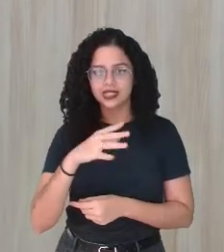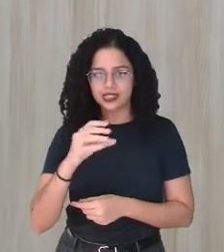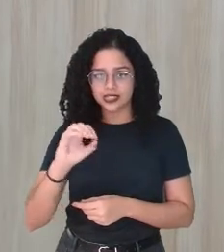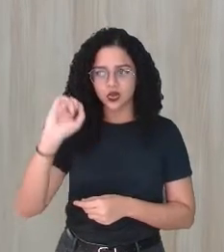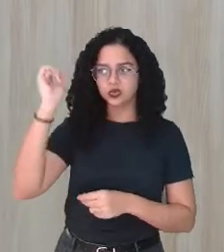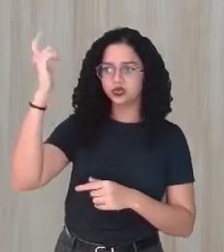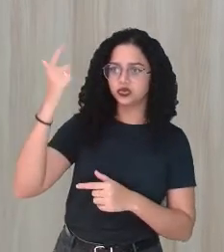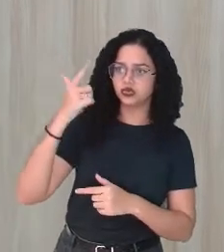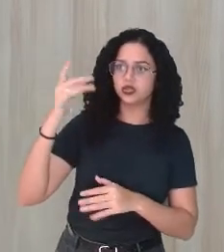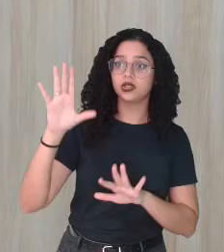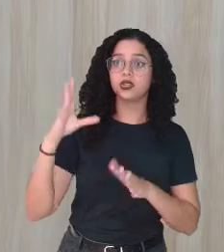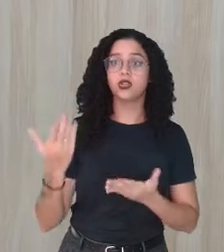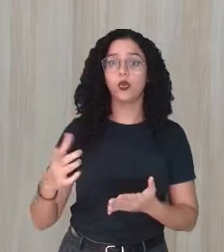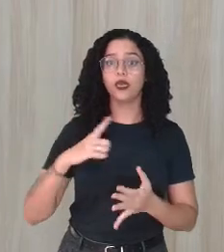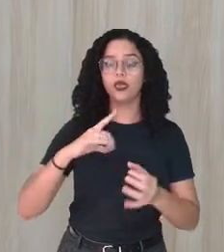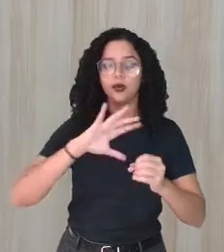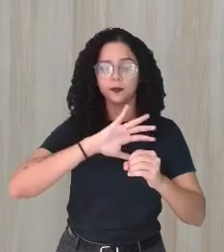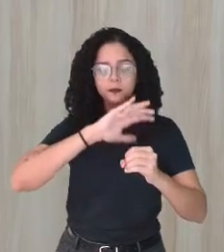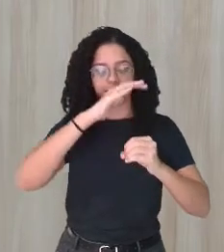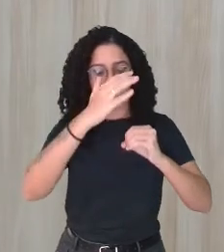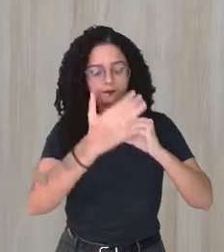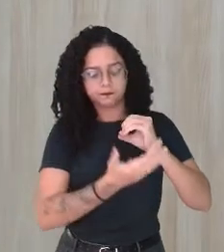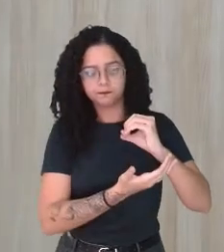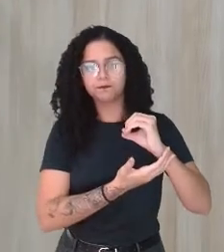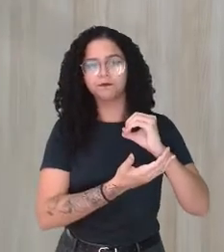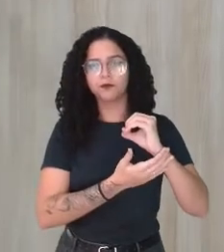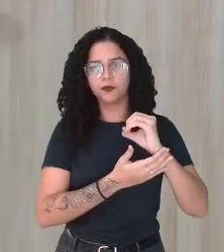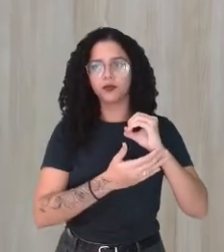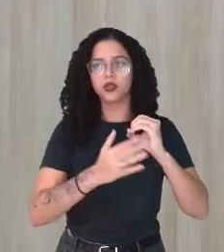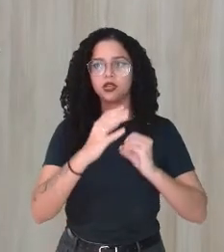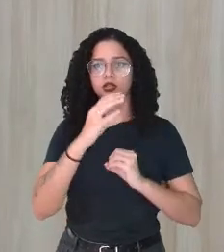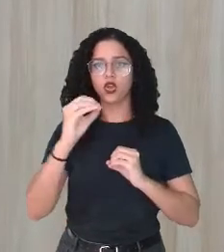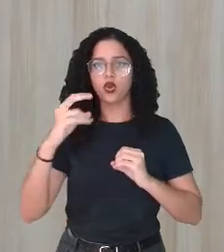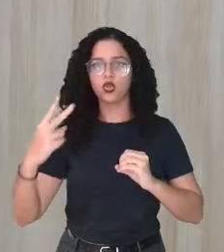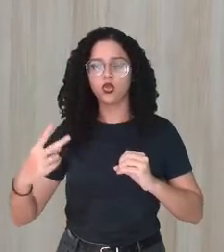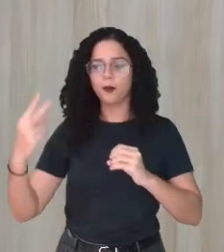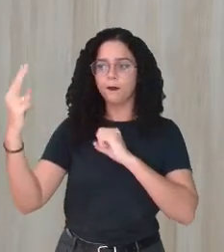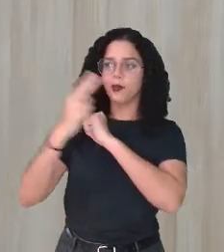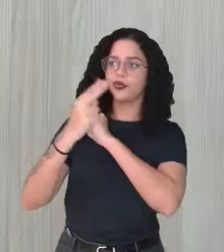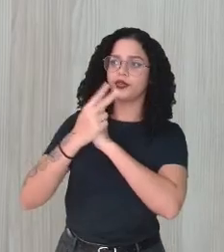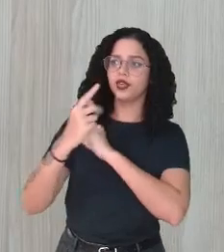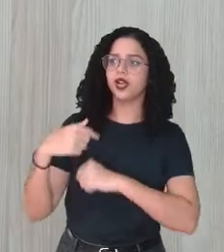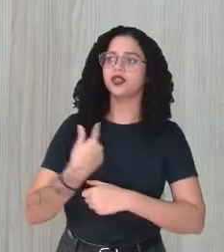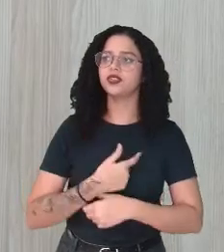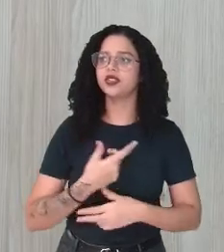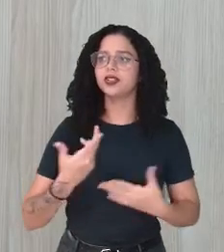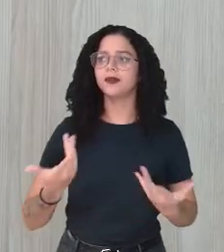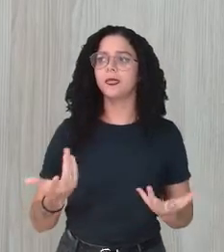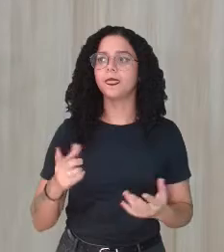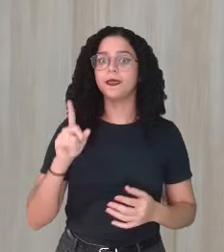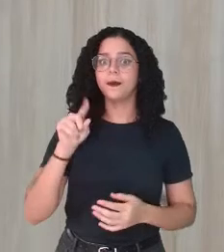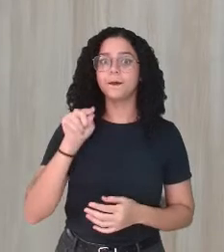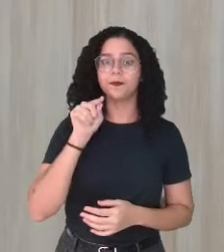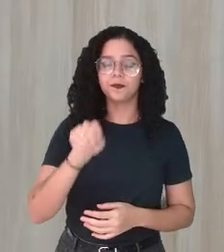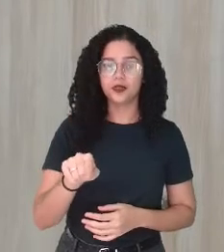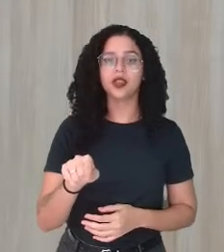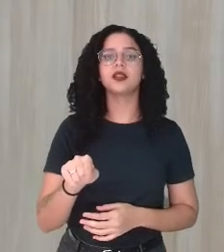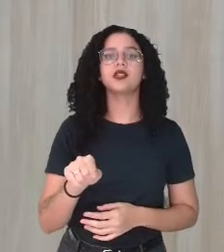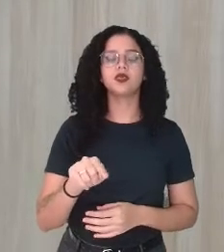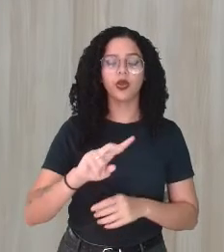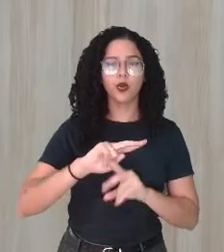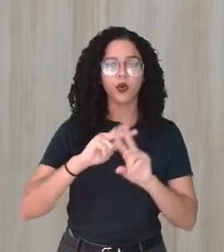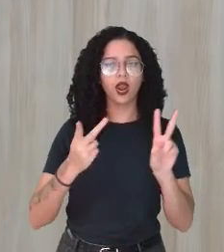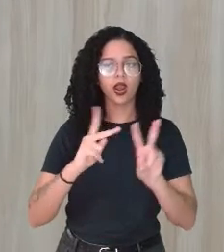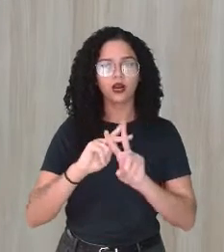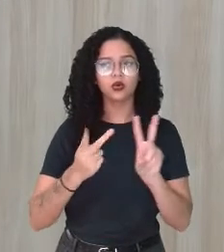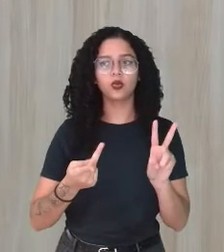a gente tem uma danada de uma camada de ozônio protegendo a gente. Exatamente, é muito perfeito, né? Isso é um dos